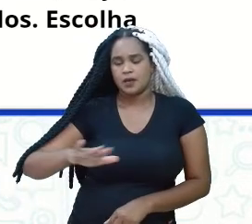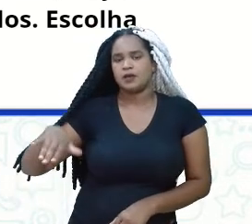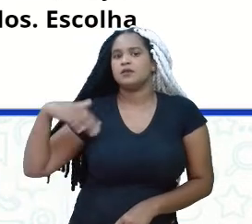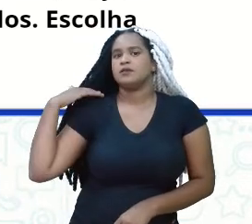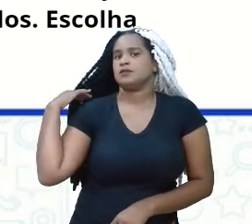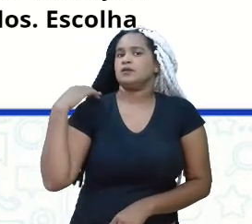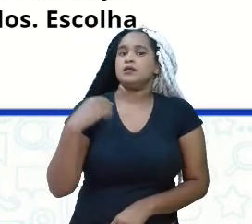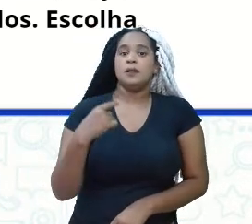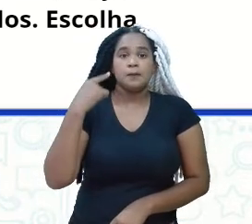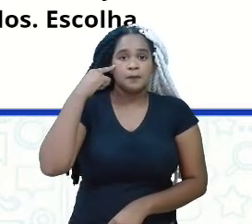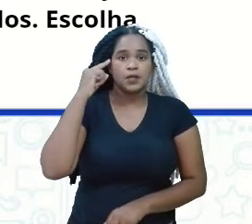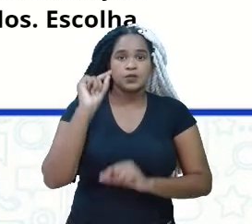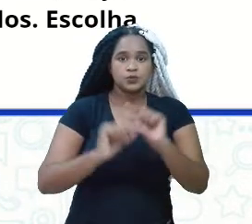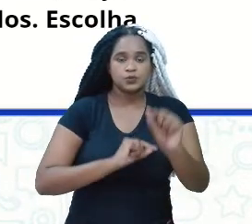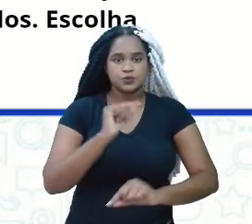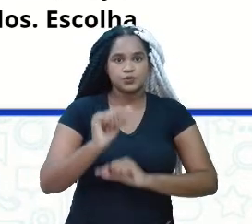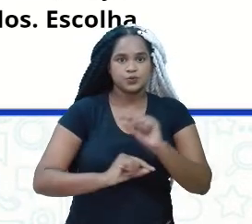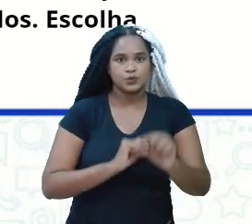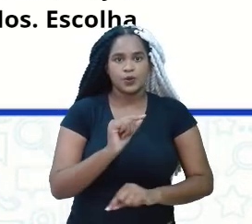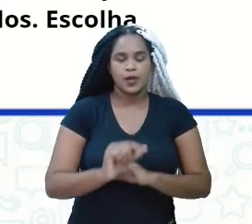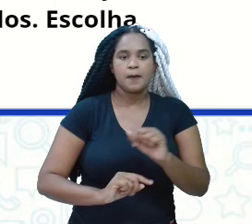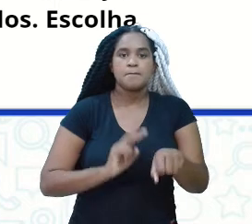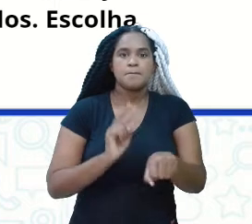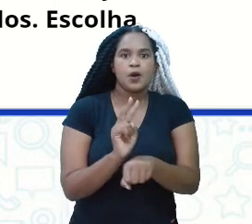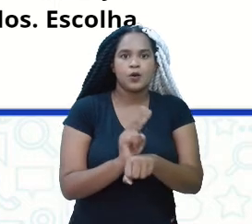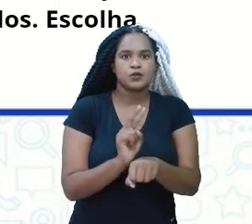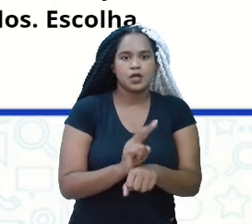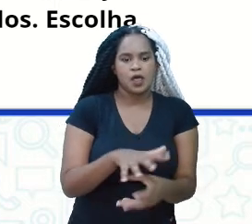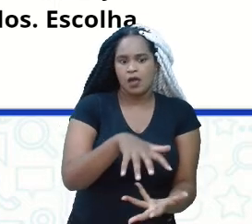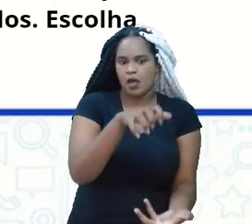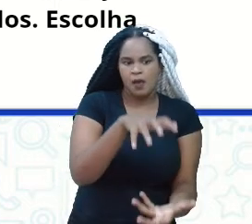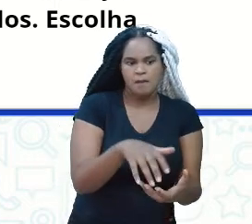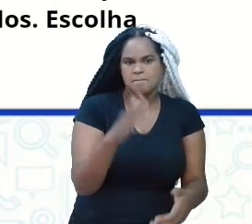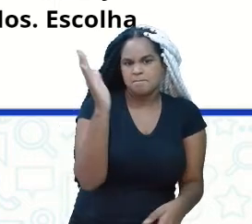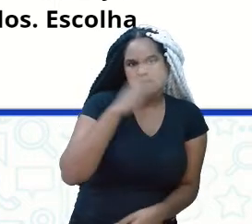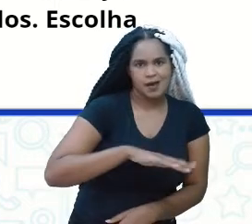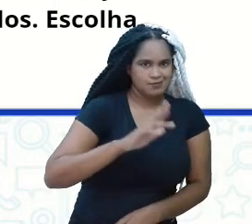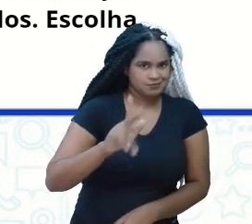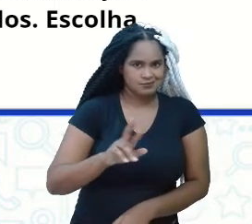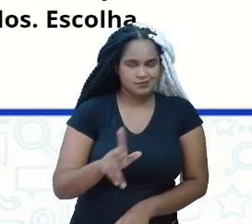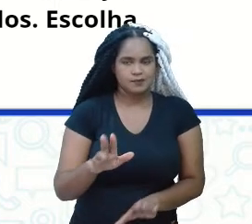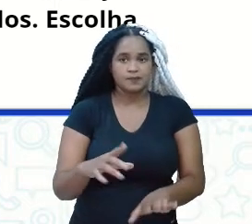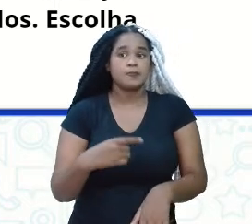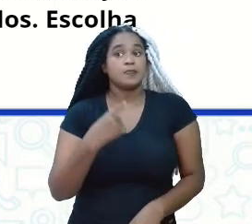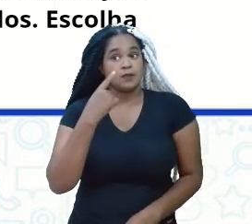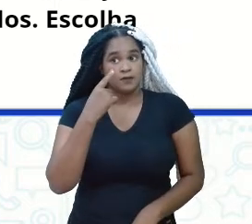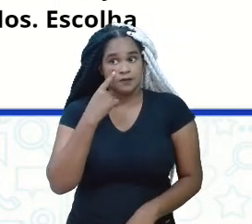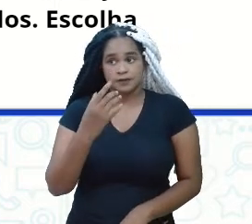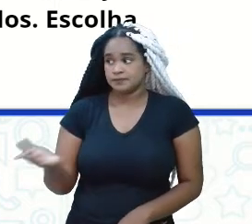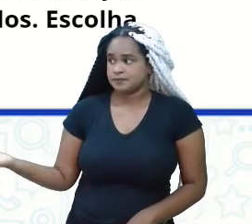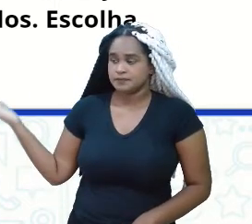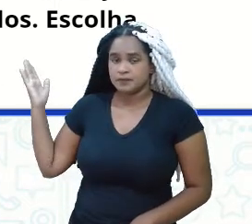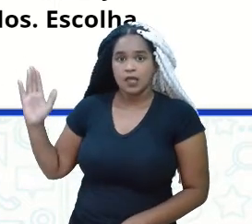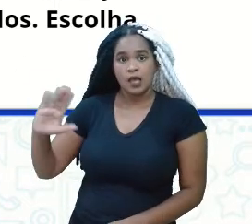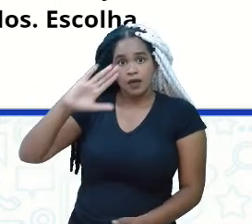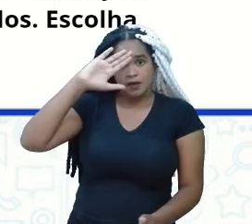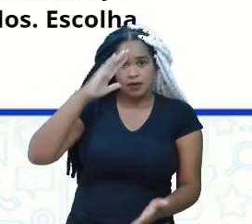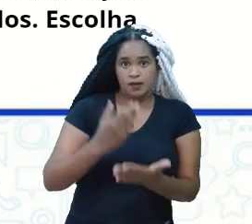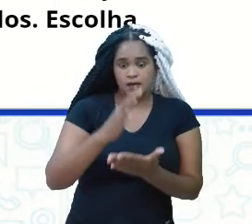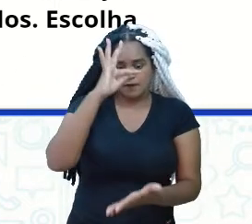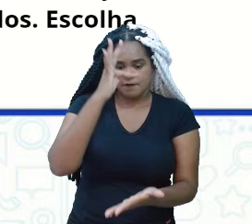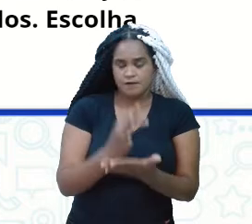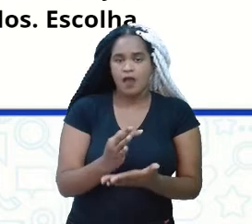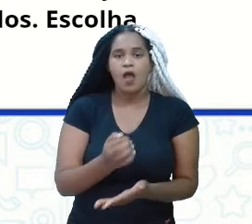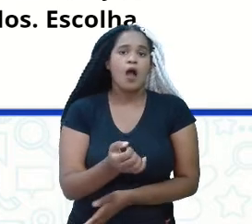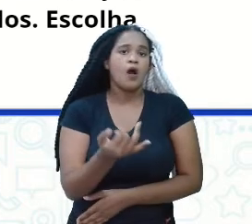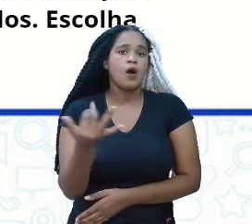para a santa do que para a assombração. Percebam aí, não é? A crença religiosa, não é? Quando há pessoas que acreditam